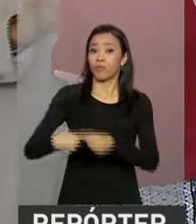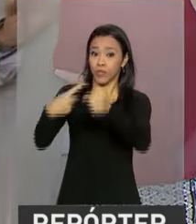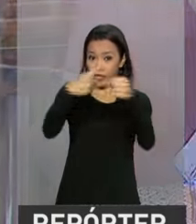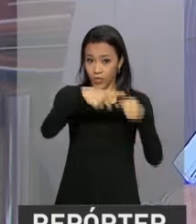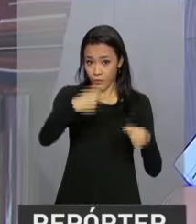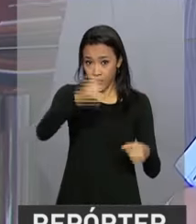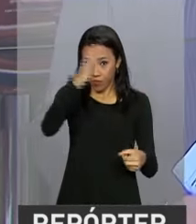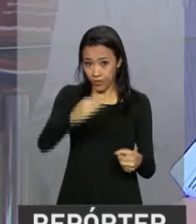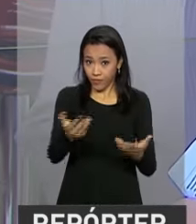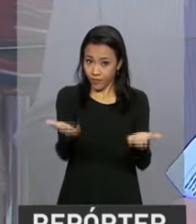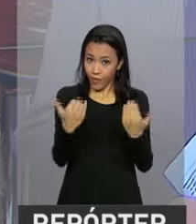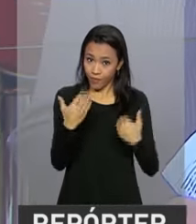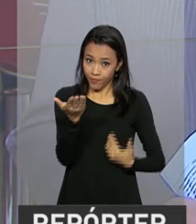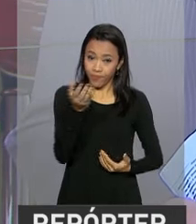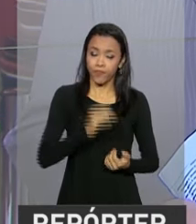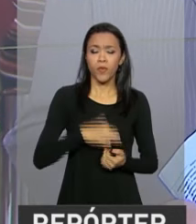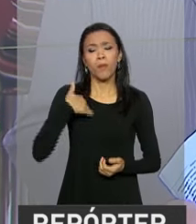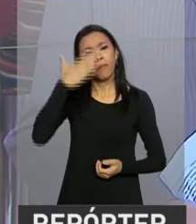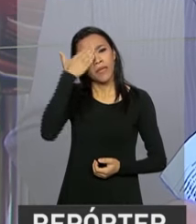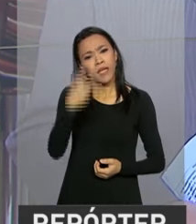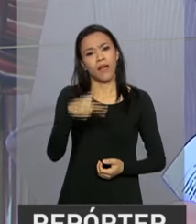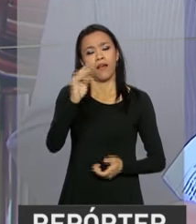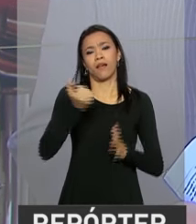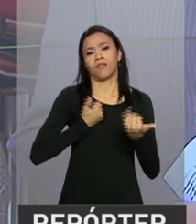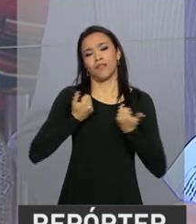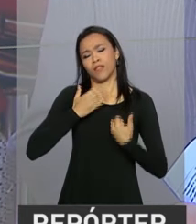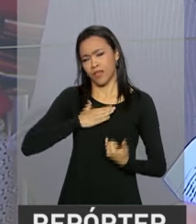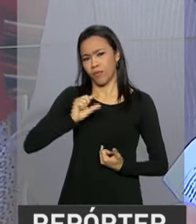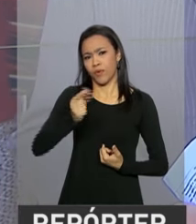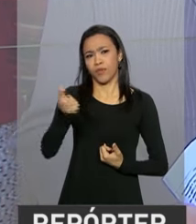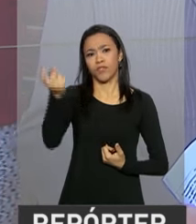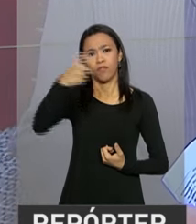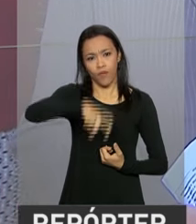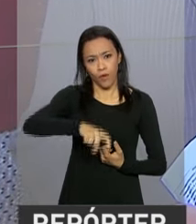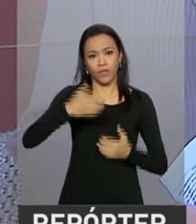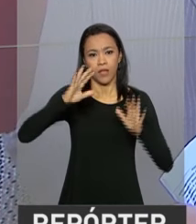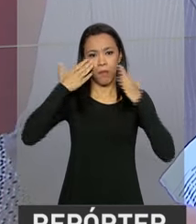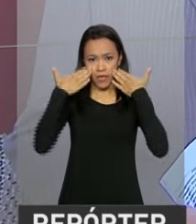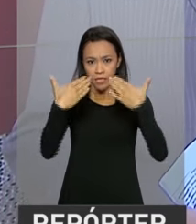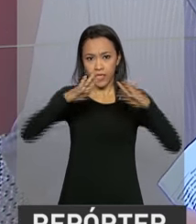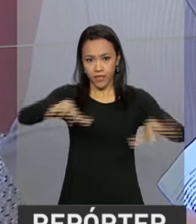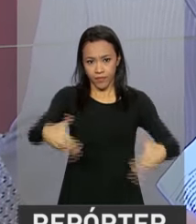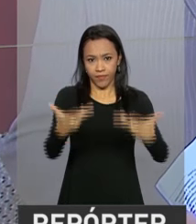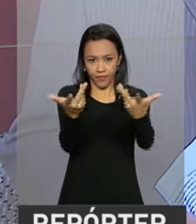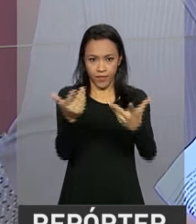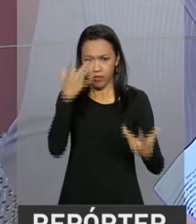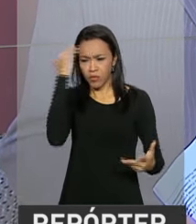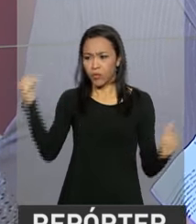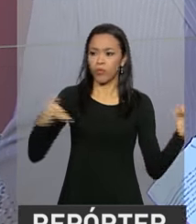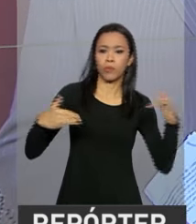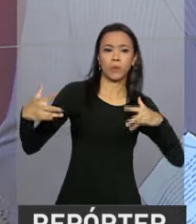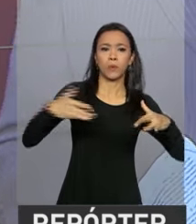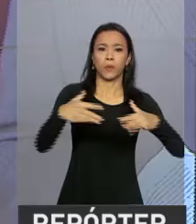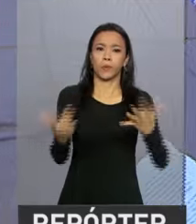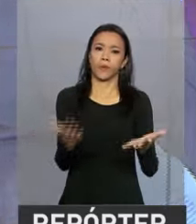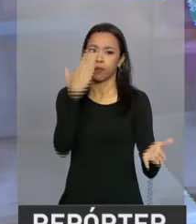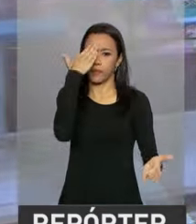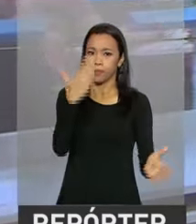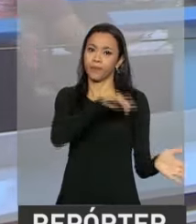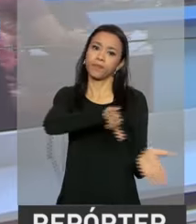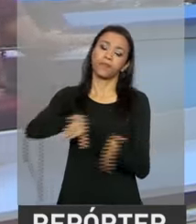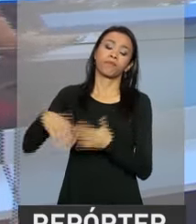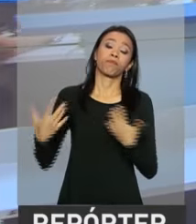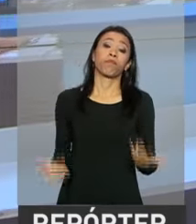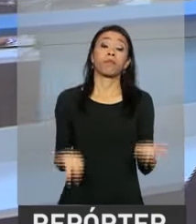Renata, volto com você. Obrigada, João Pedro, pelas suas informações. Daqui a pouco a gente volta ao vivo com essa cerimônia e o movimento já está grande aí. Muito obrigada, João Pedro. E por